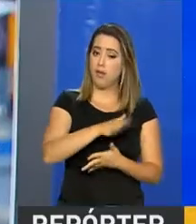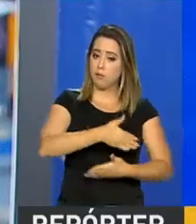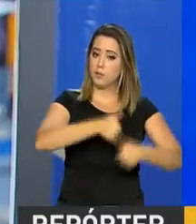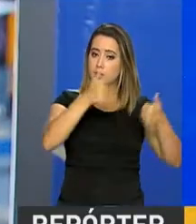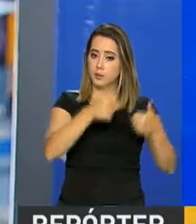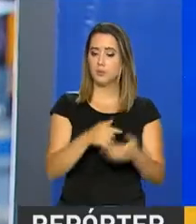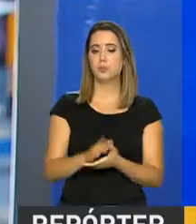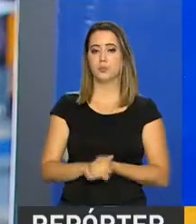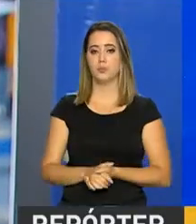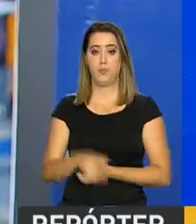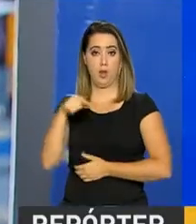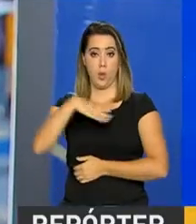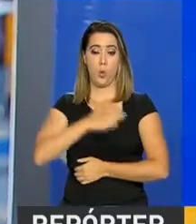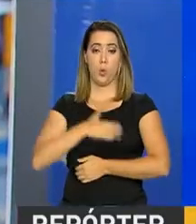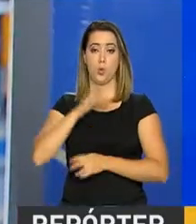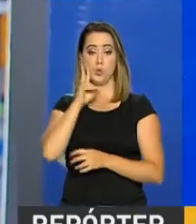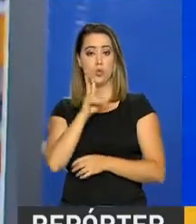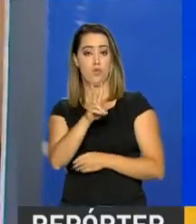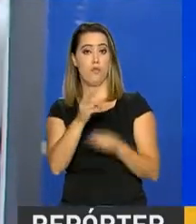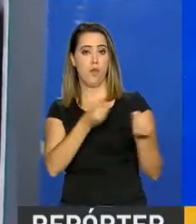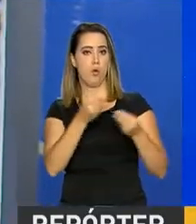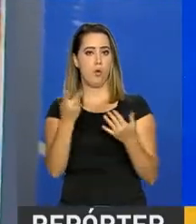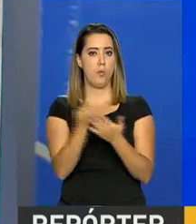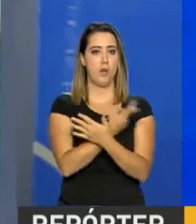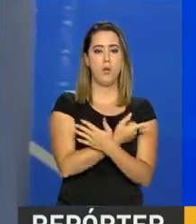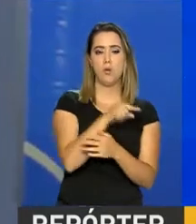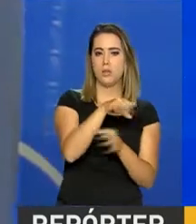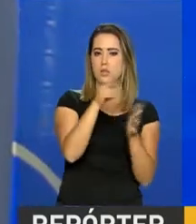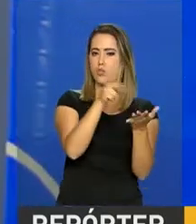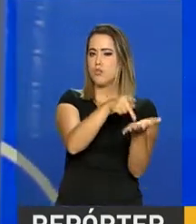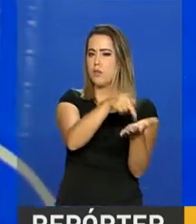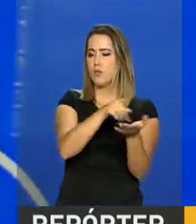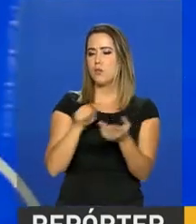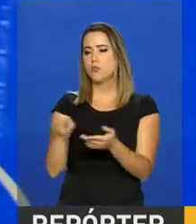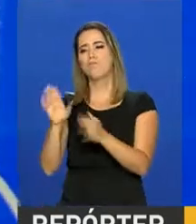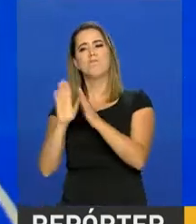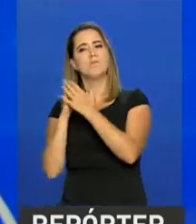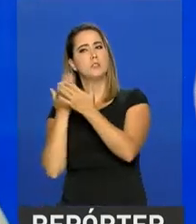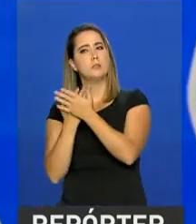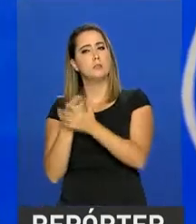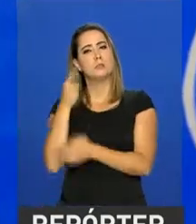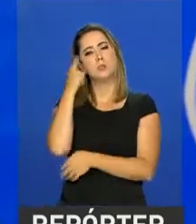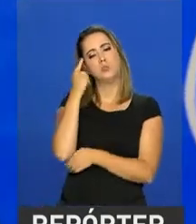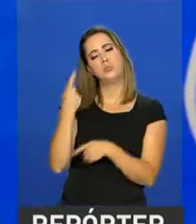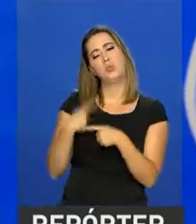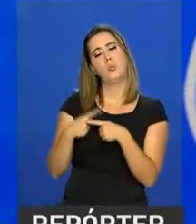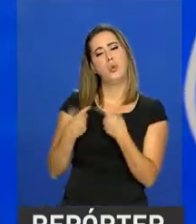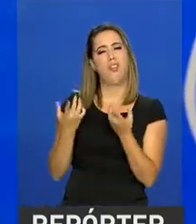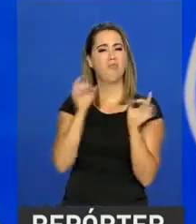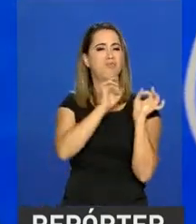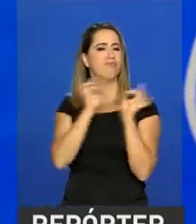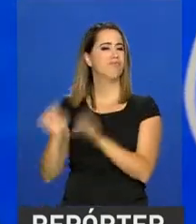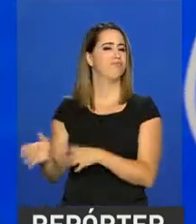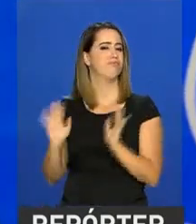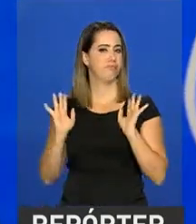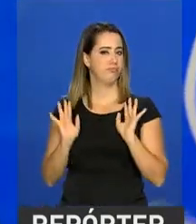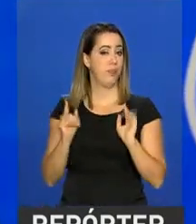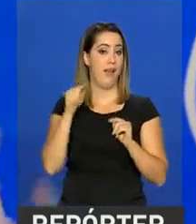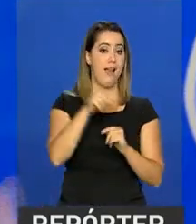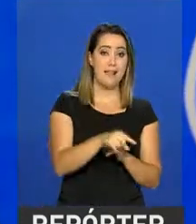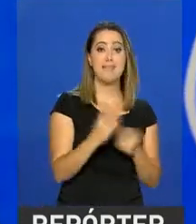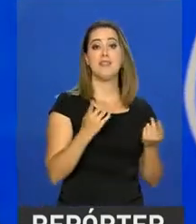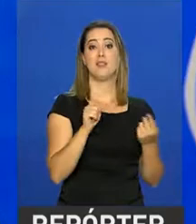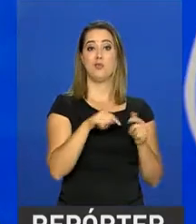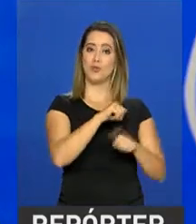de ver como é que funciona na prática mesmo porque só na escola a gente pensa porque a gente está aprendendo isso a gente não vai usar aqui a gente